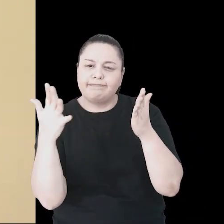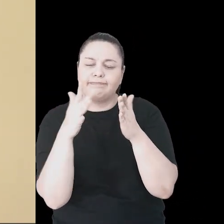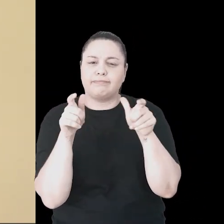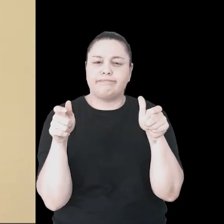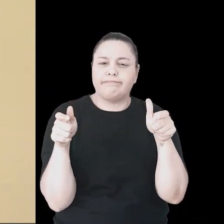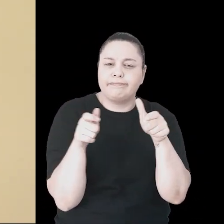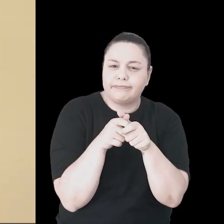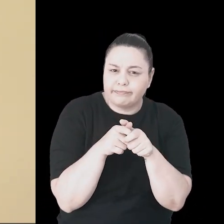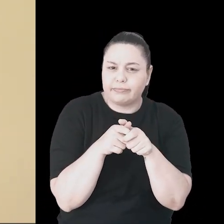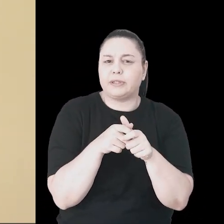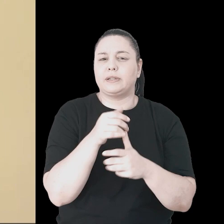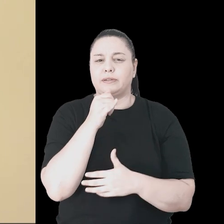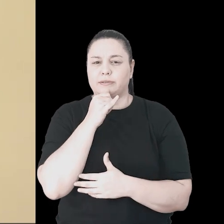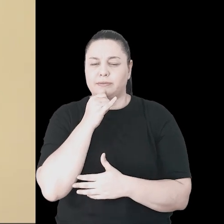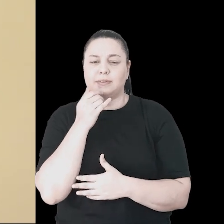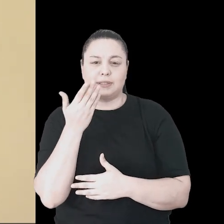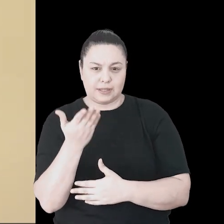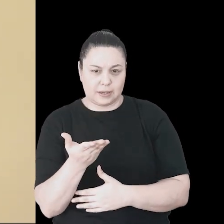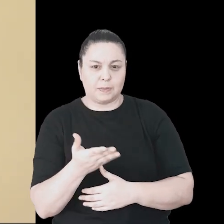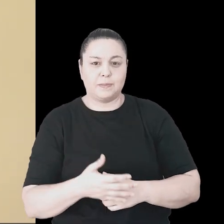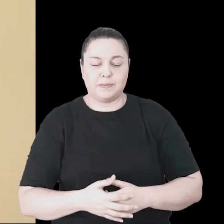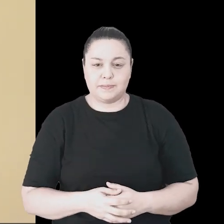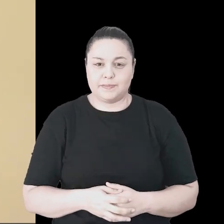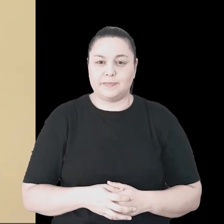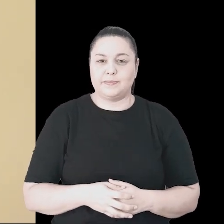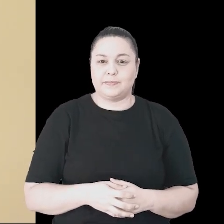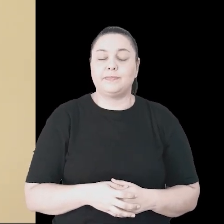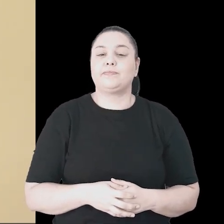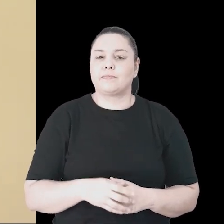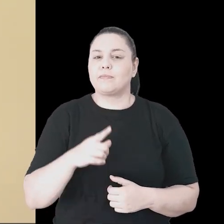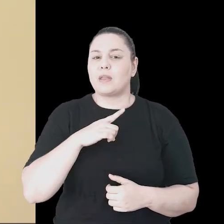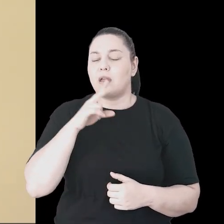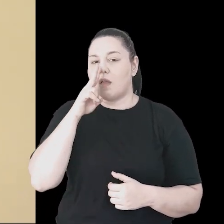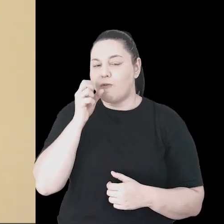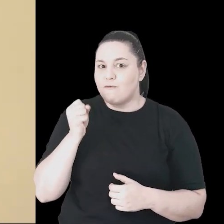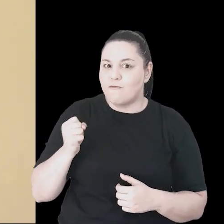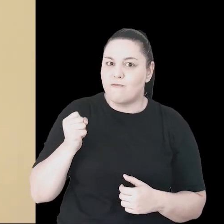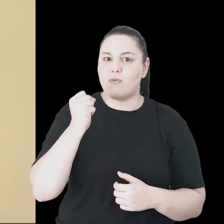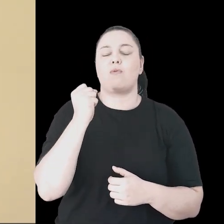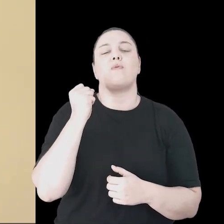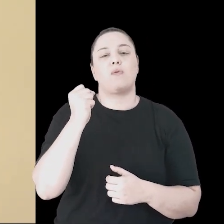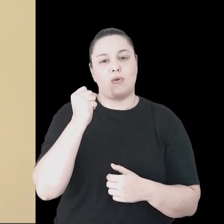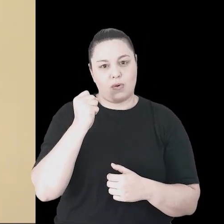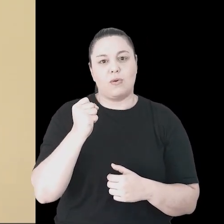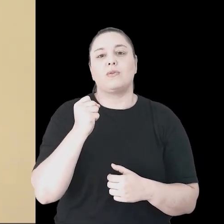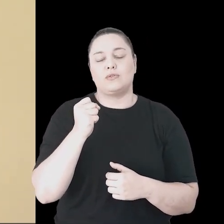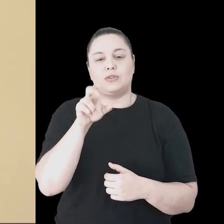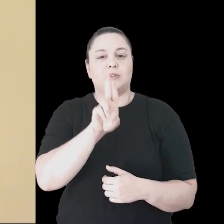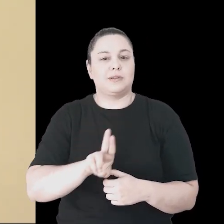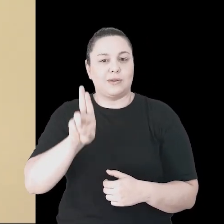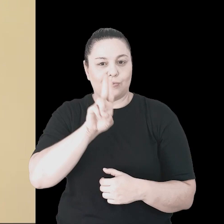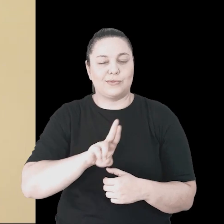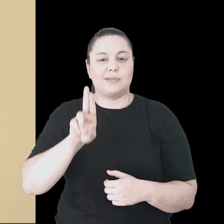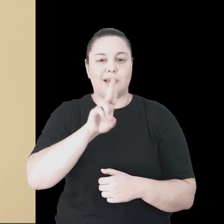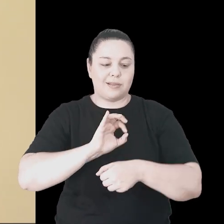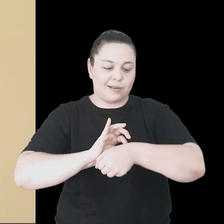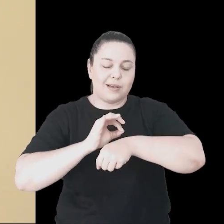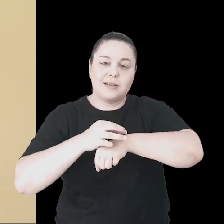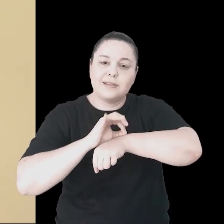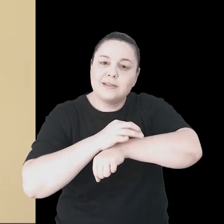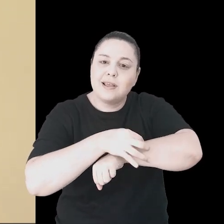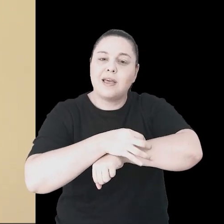moléculas fluorescentes pequenas, como o FITC, o isotiocianato de fluoresceína, são